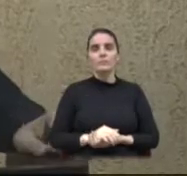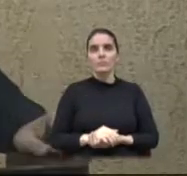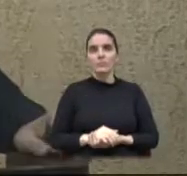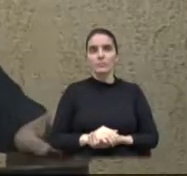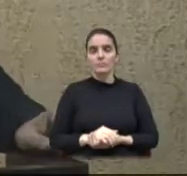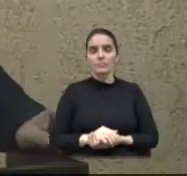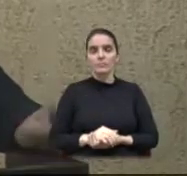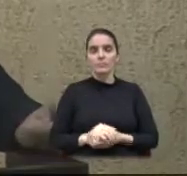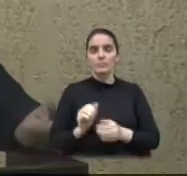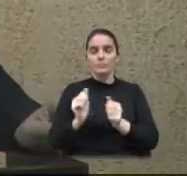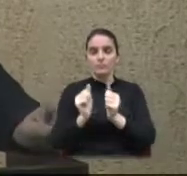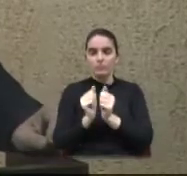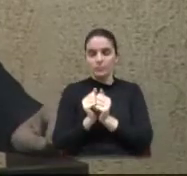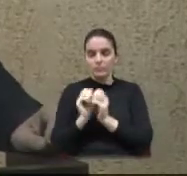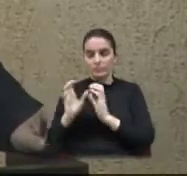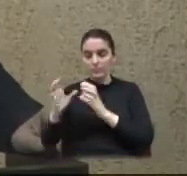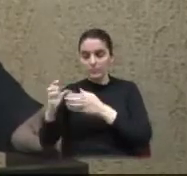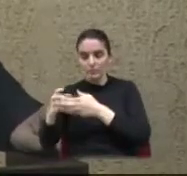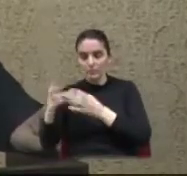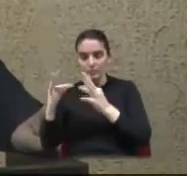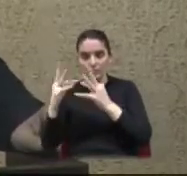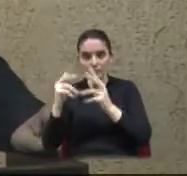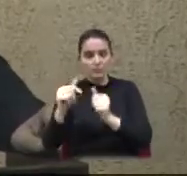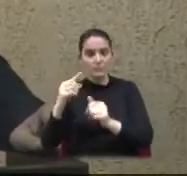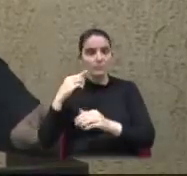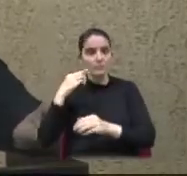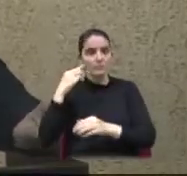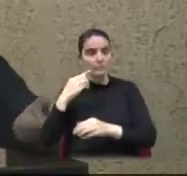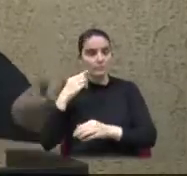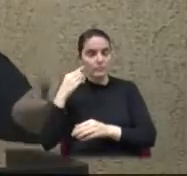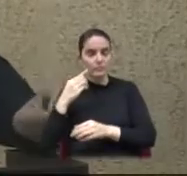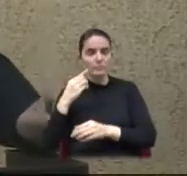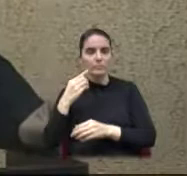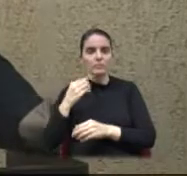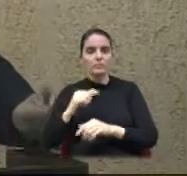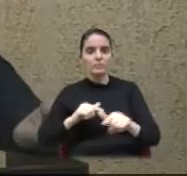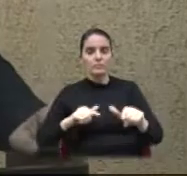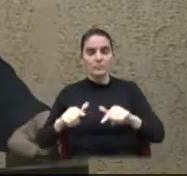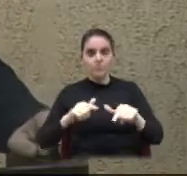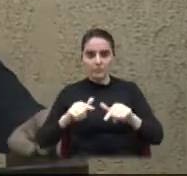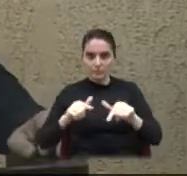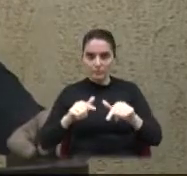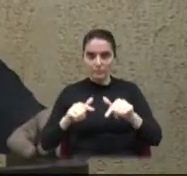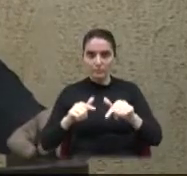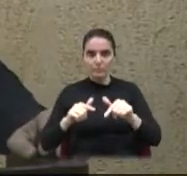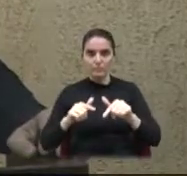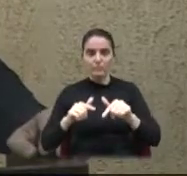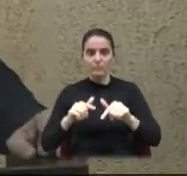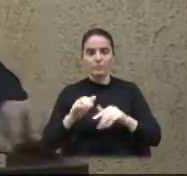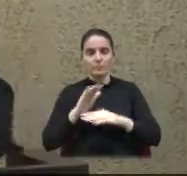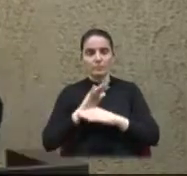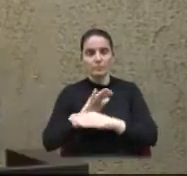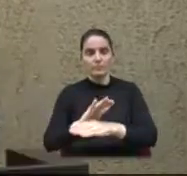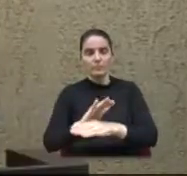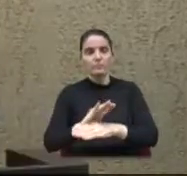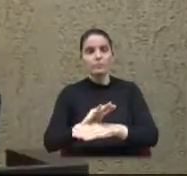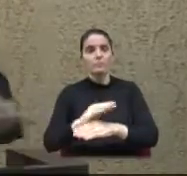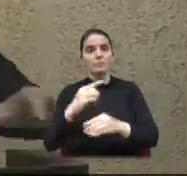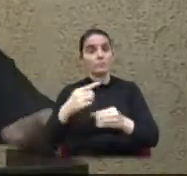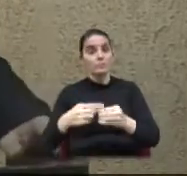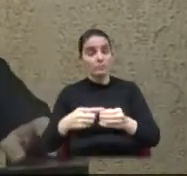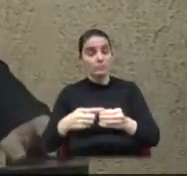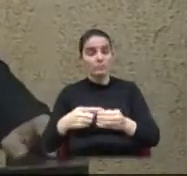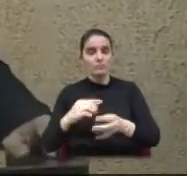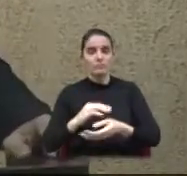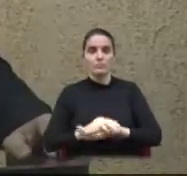sua diretoria e todos os advogados inscritos, serviços de grande relevância em nosso município.